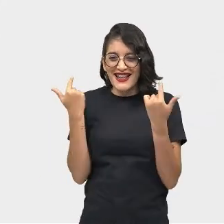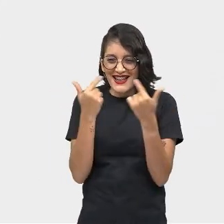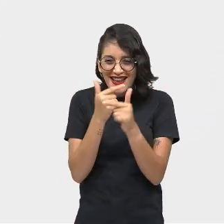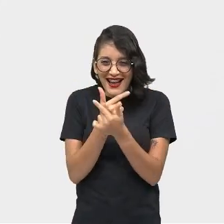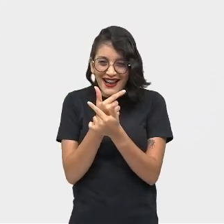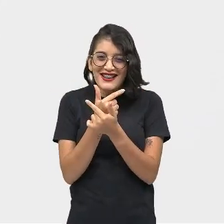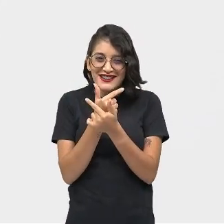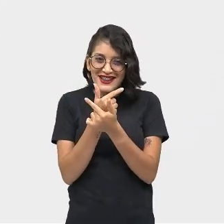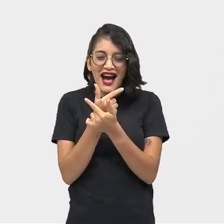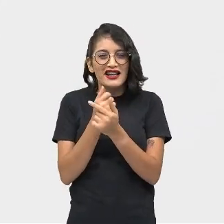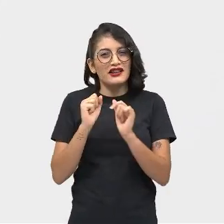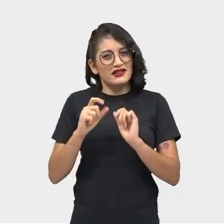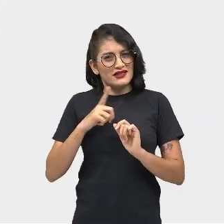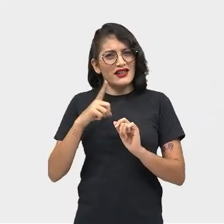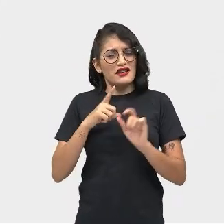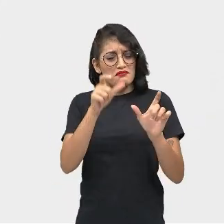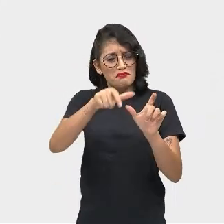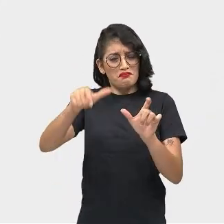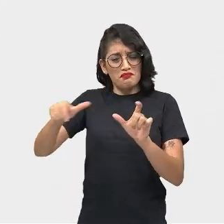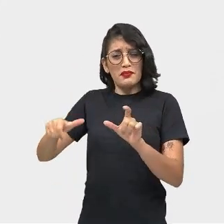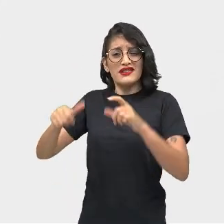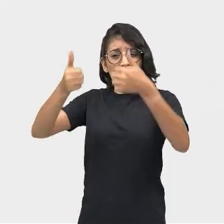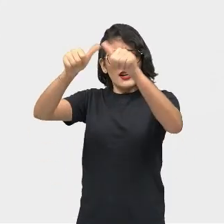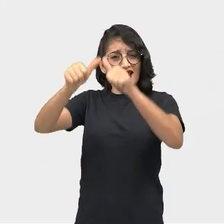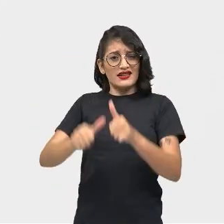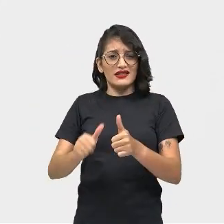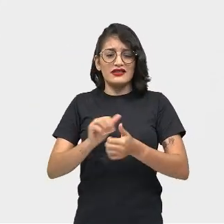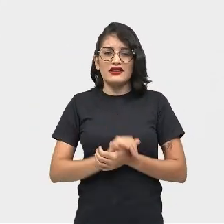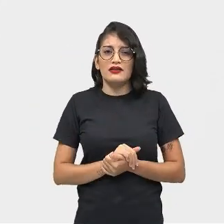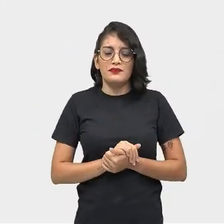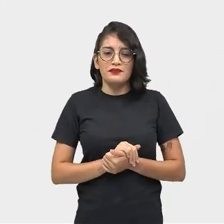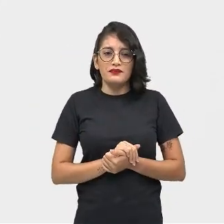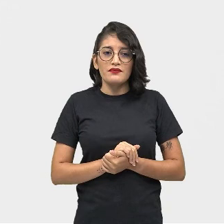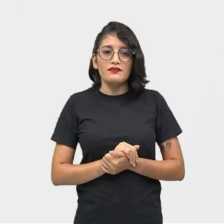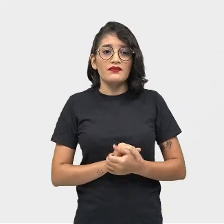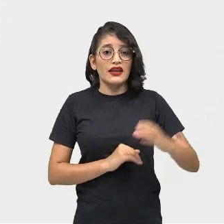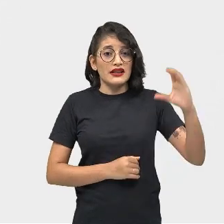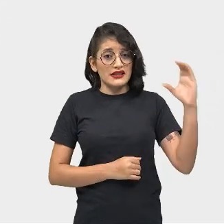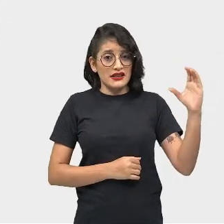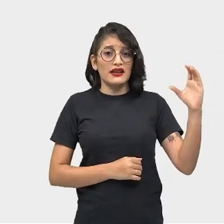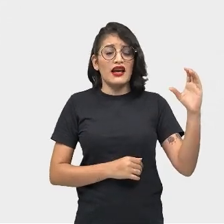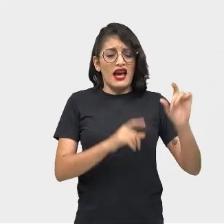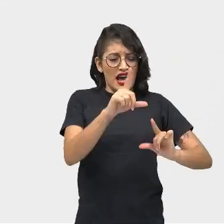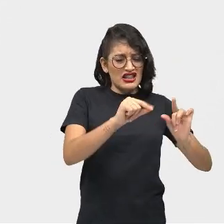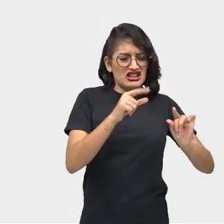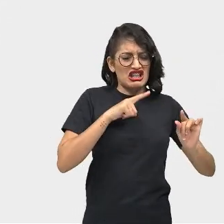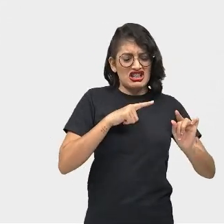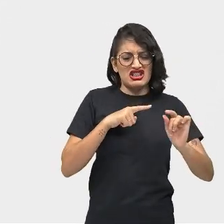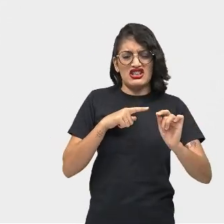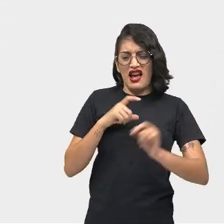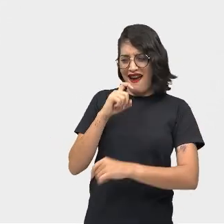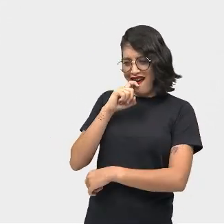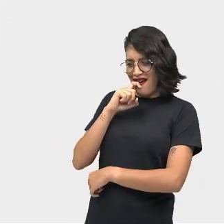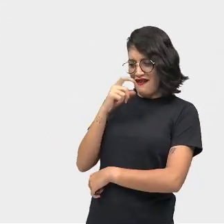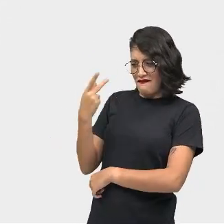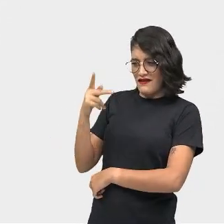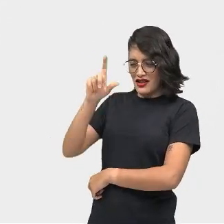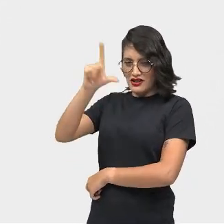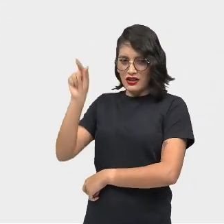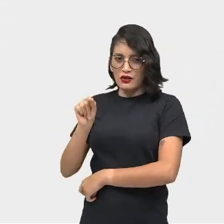B possa ser analisada? Será que a estrela tinha inveja da lua ou temos ali uma